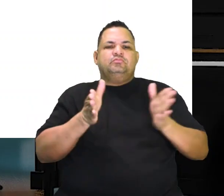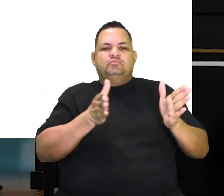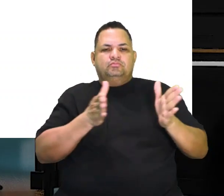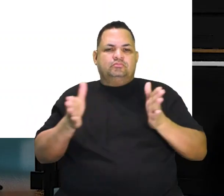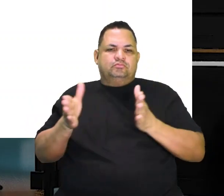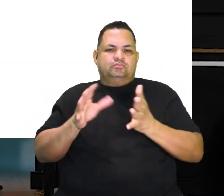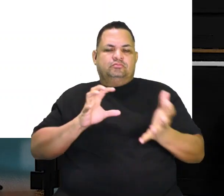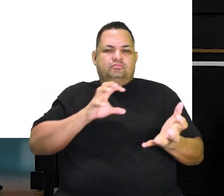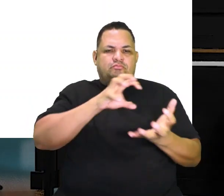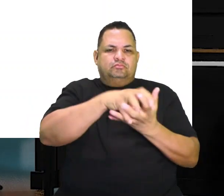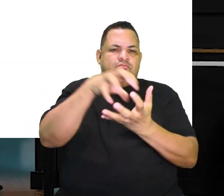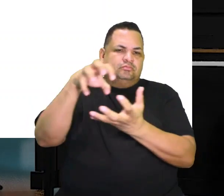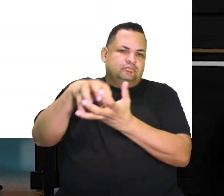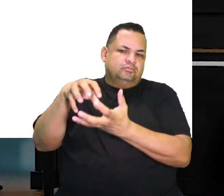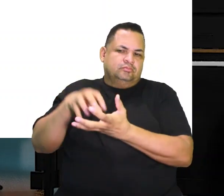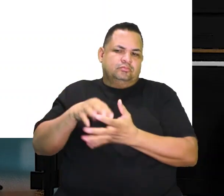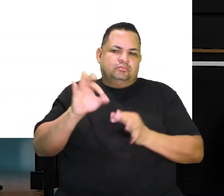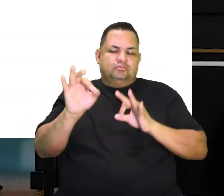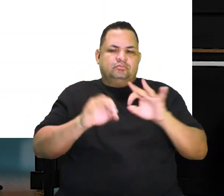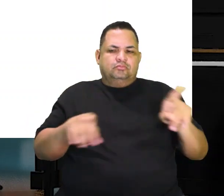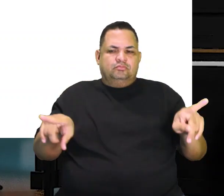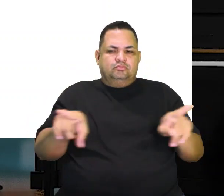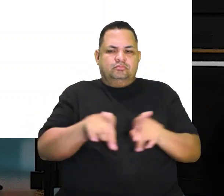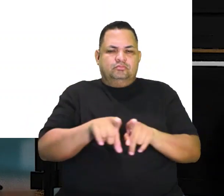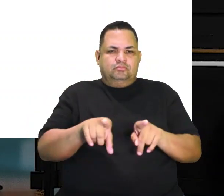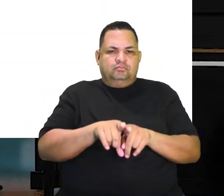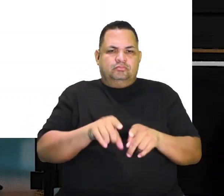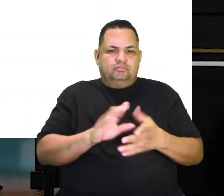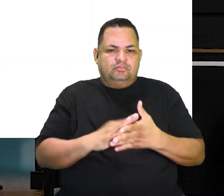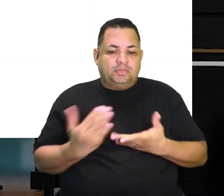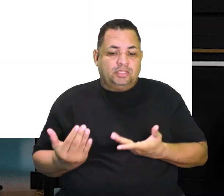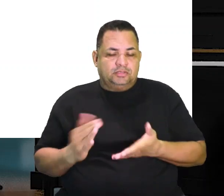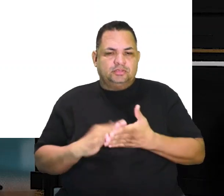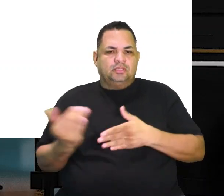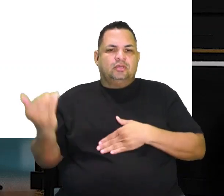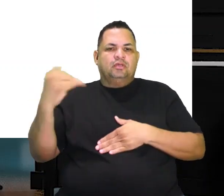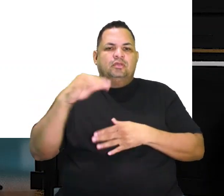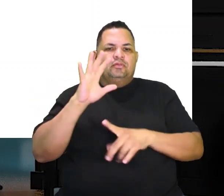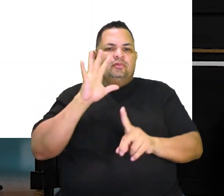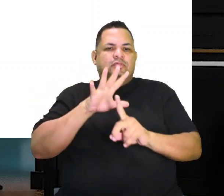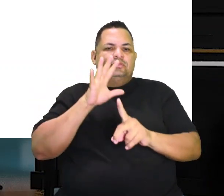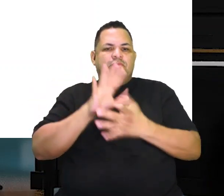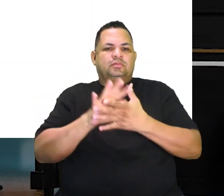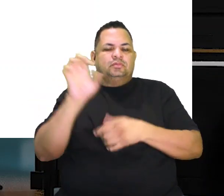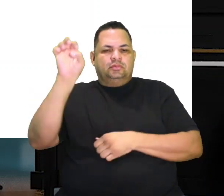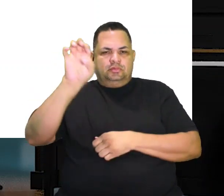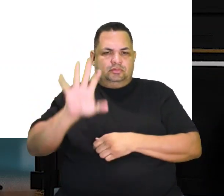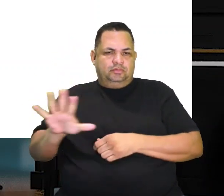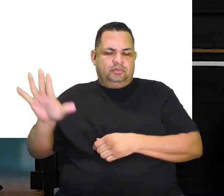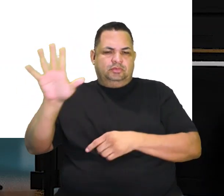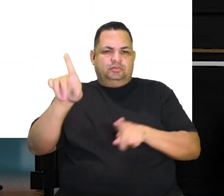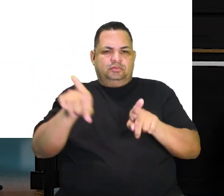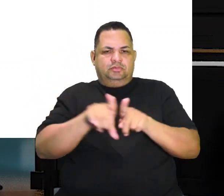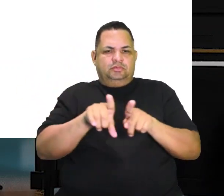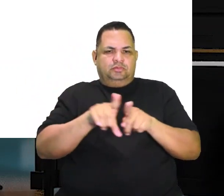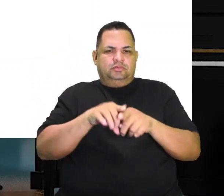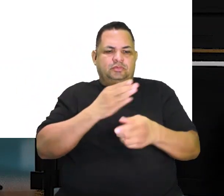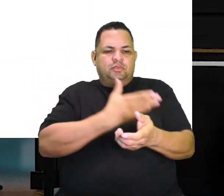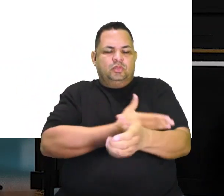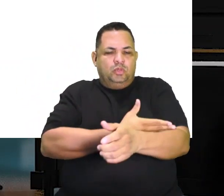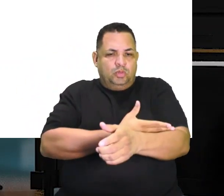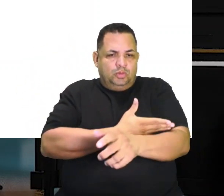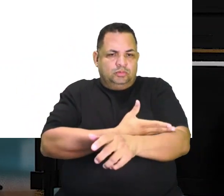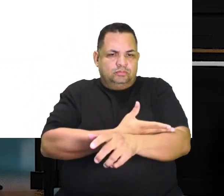período colonial, né, que foram também trazidas pelos europeus. Então, esses costumes